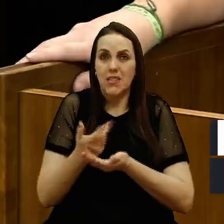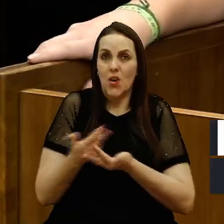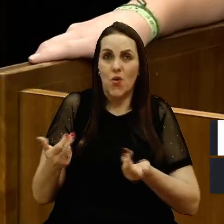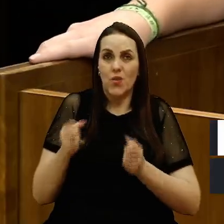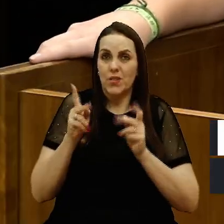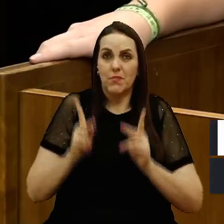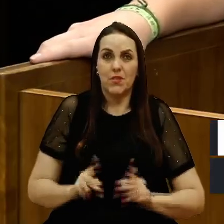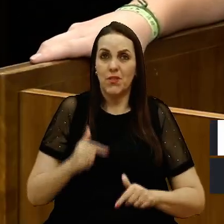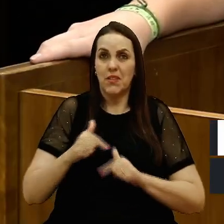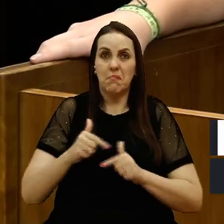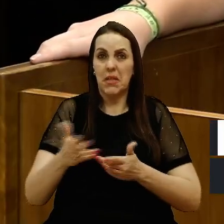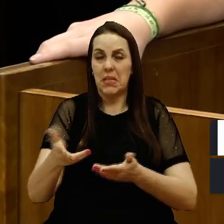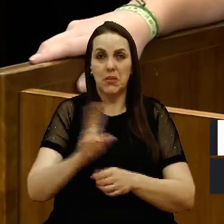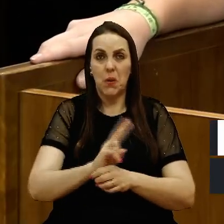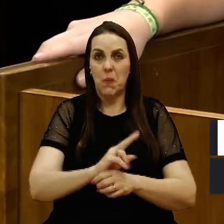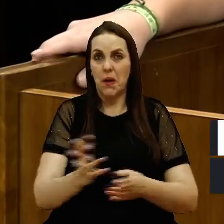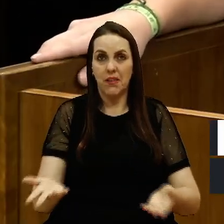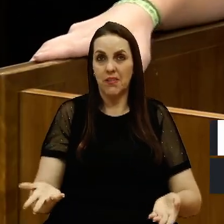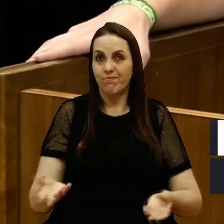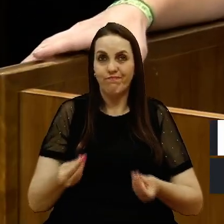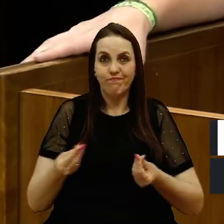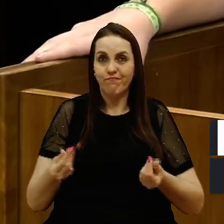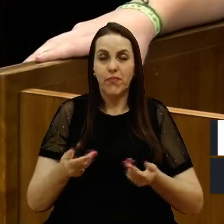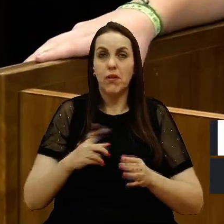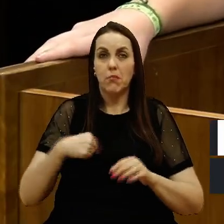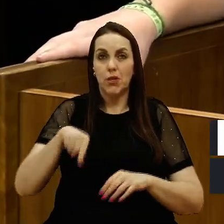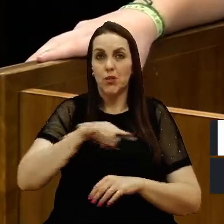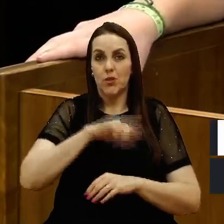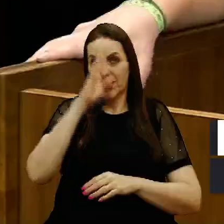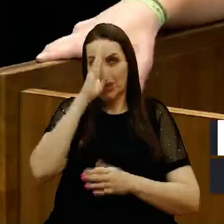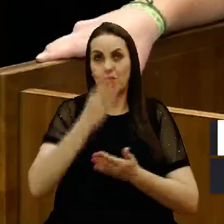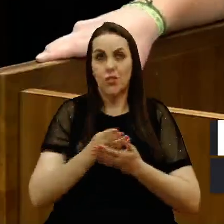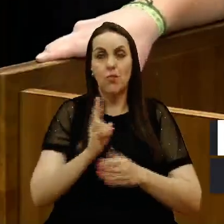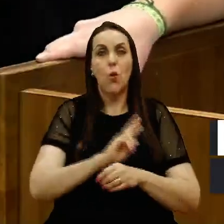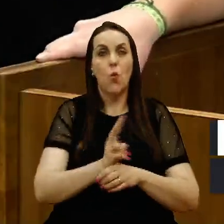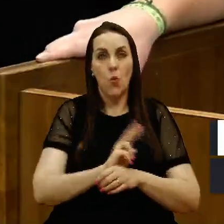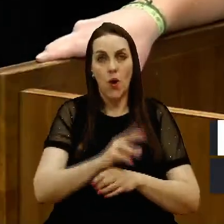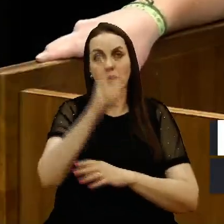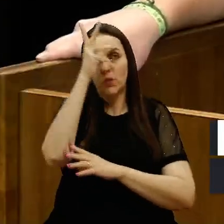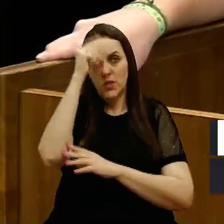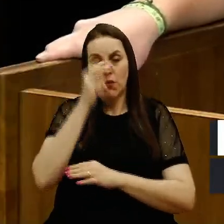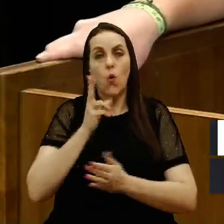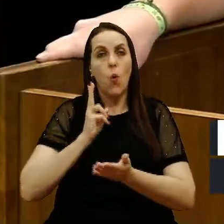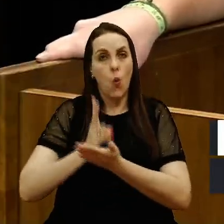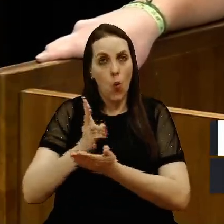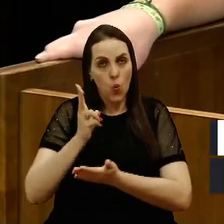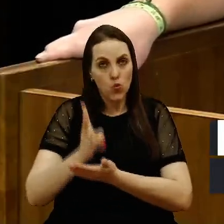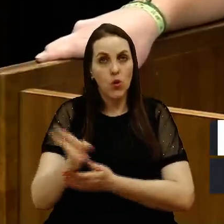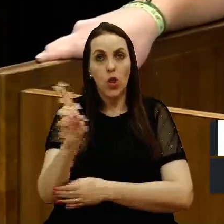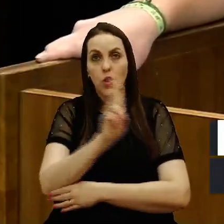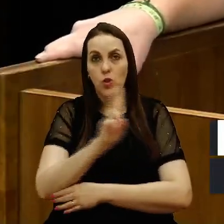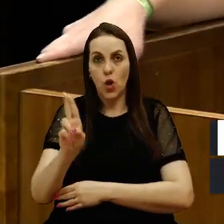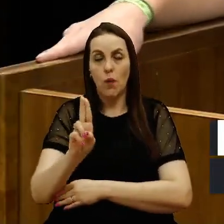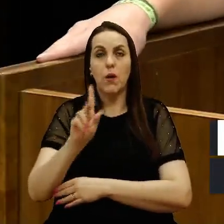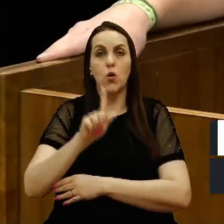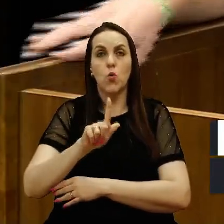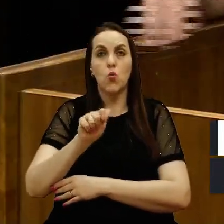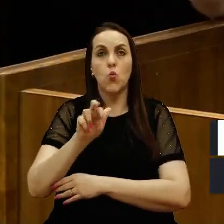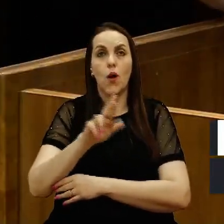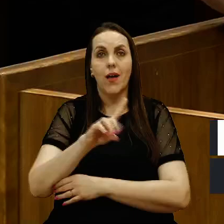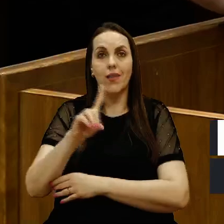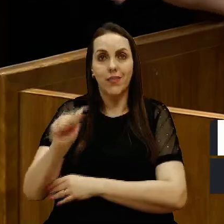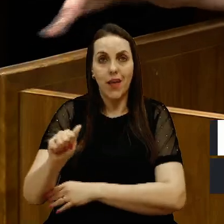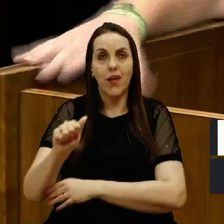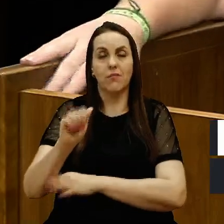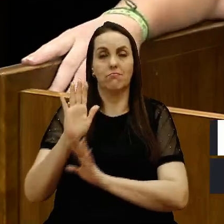para as pessoas que estão trabalhando na guarda, mas nós achamos que a guarda deve continuar sendo guarda, que foi para isso que ela foi criada, é